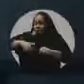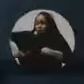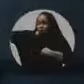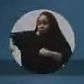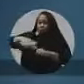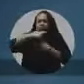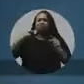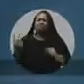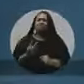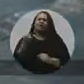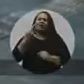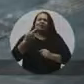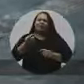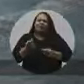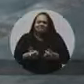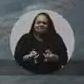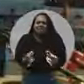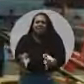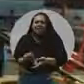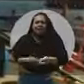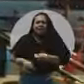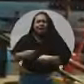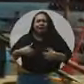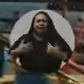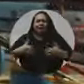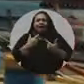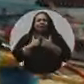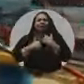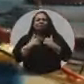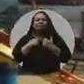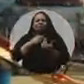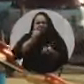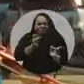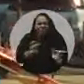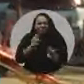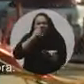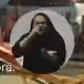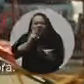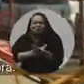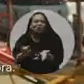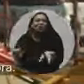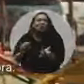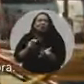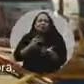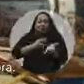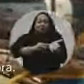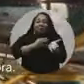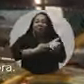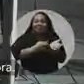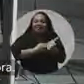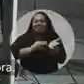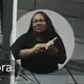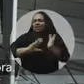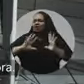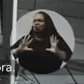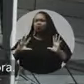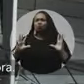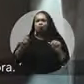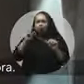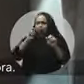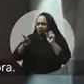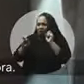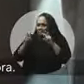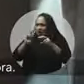seus negócios. Se sentem motivadas a botar lá um carrinho de cachorro-quente, venda de pastel, enfim. A gente vê isso